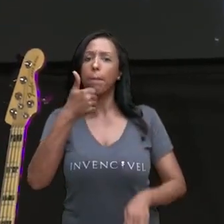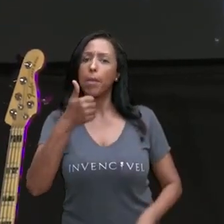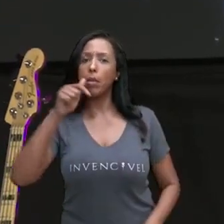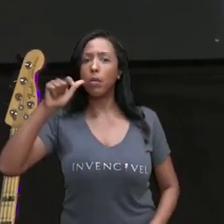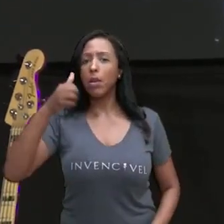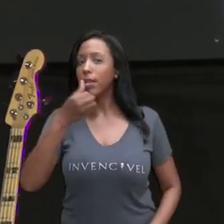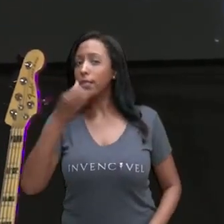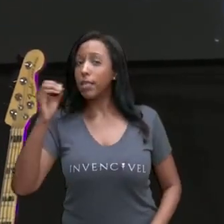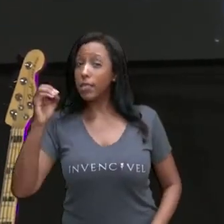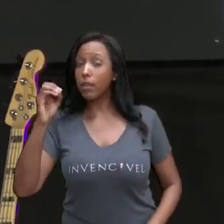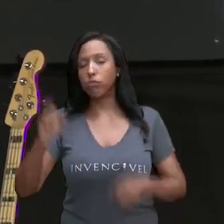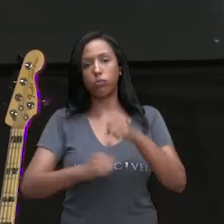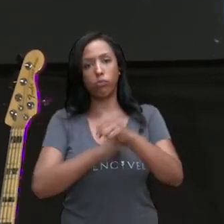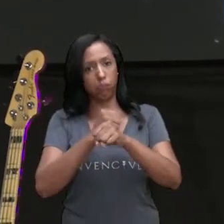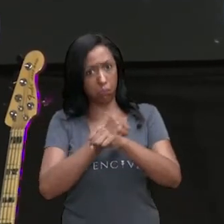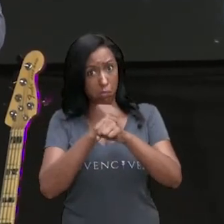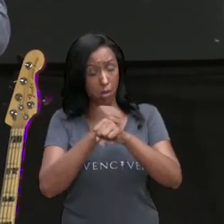animal, tinha